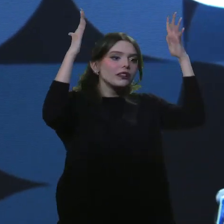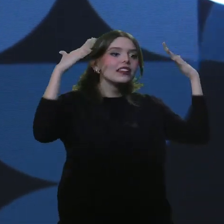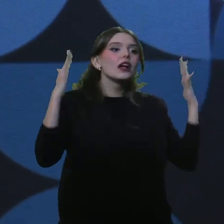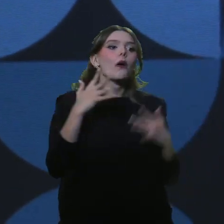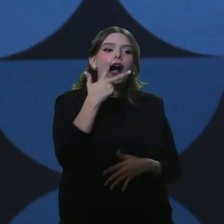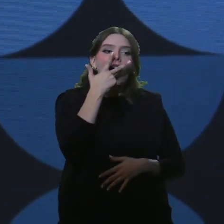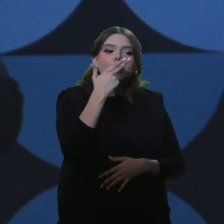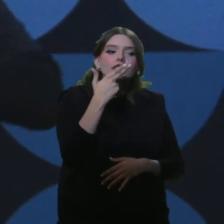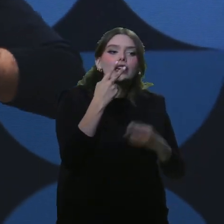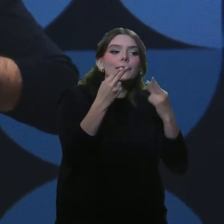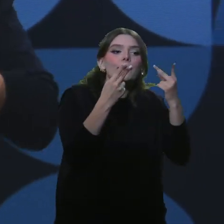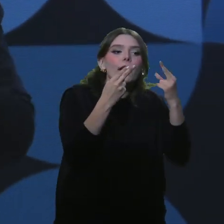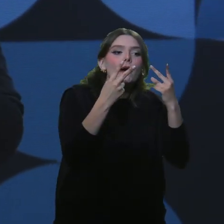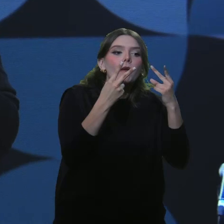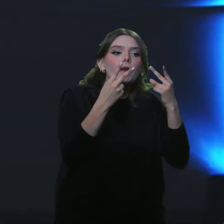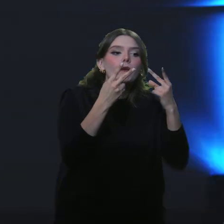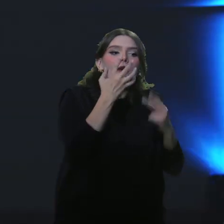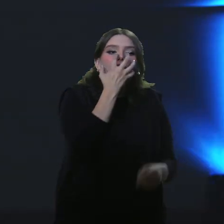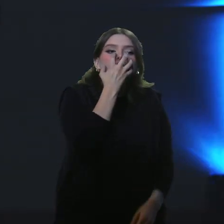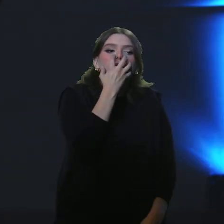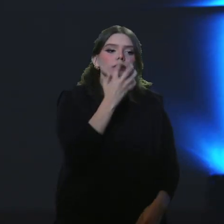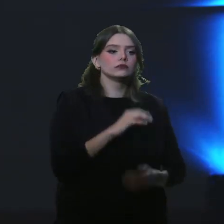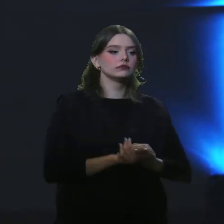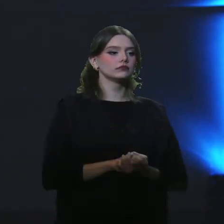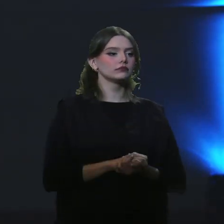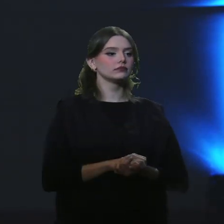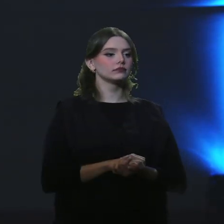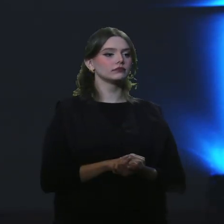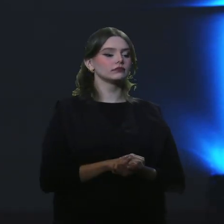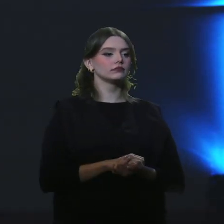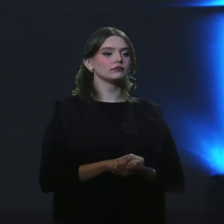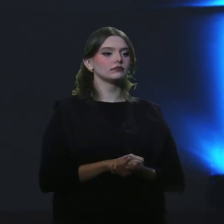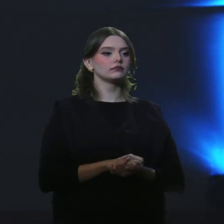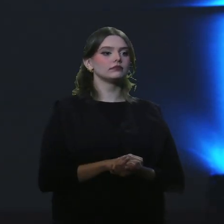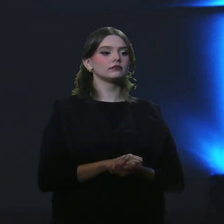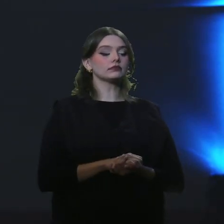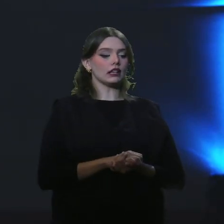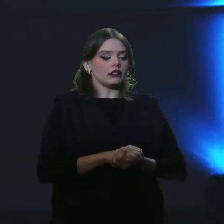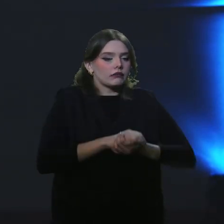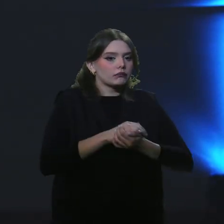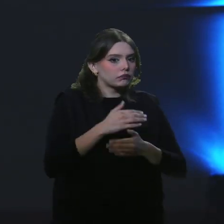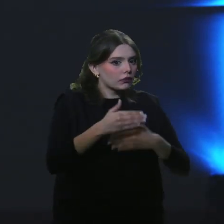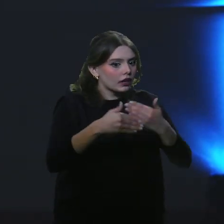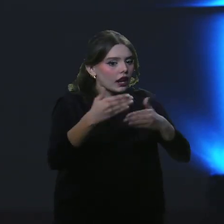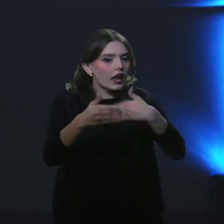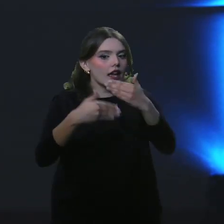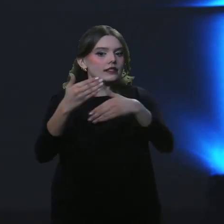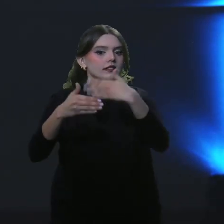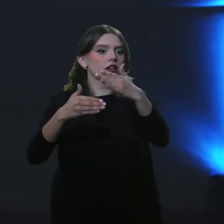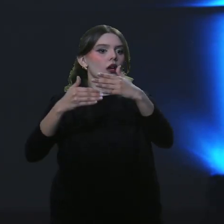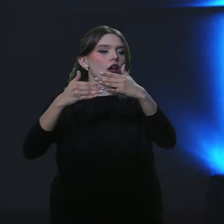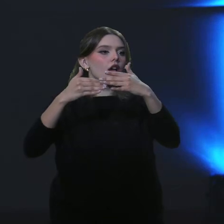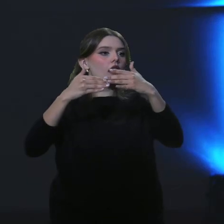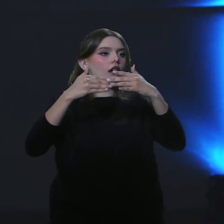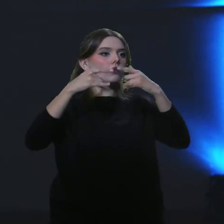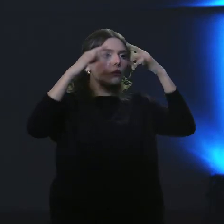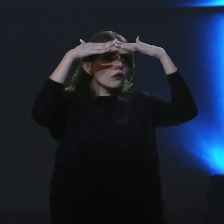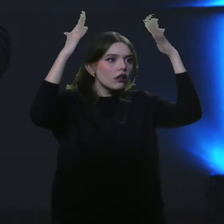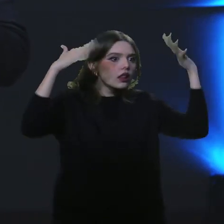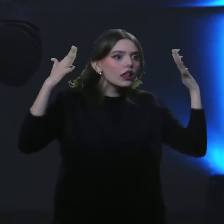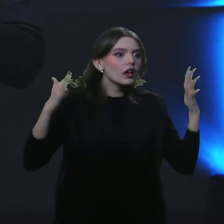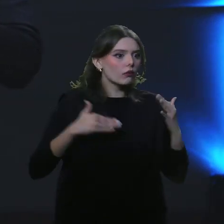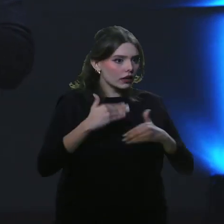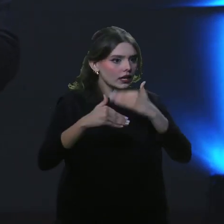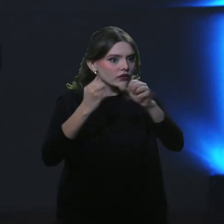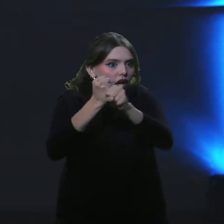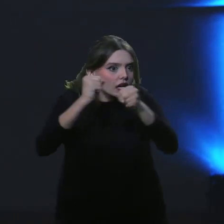E aí ele cresce, ele vira um leão. Sei lá quantos quilos tem aquele animal. A força da mordida, o tamanho do dente, ele